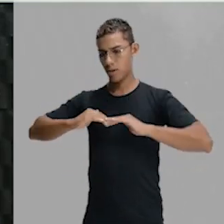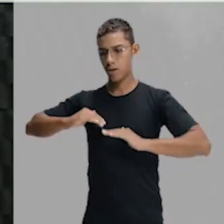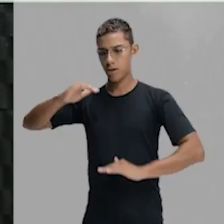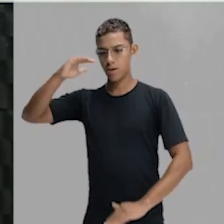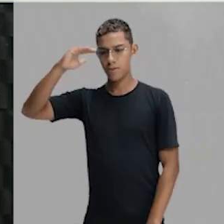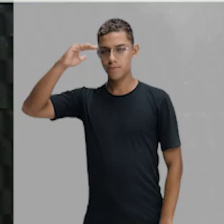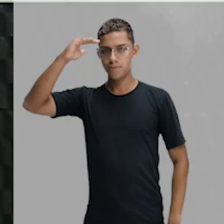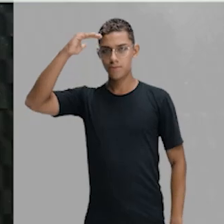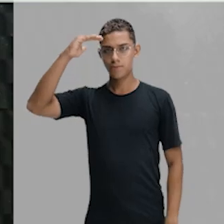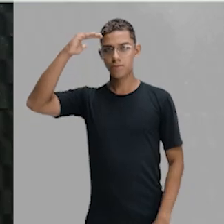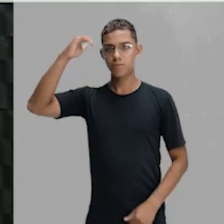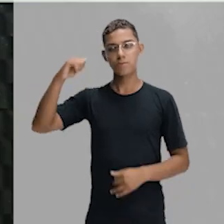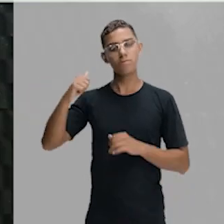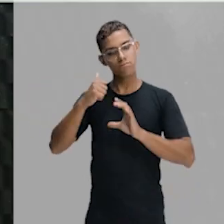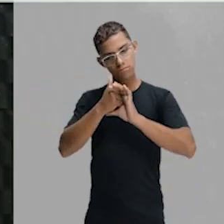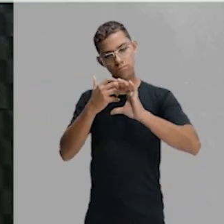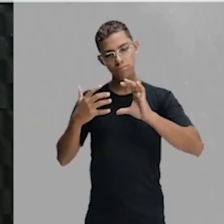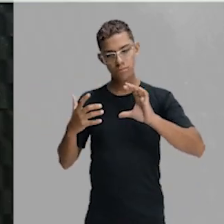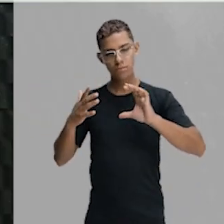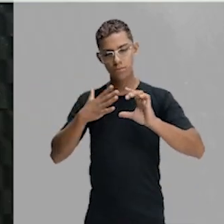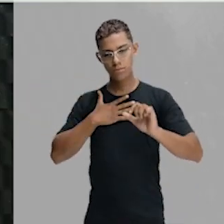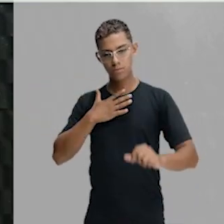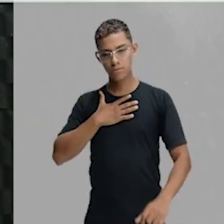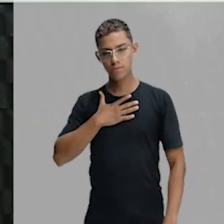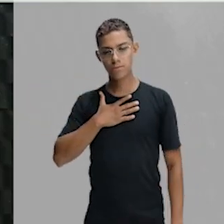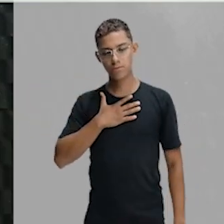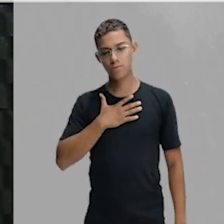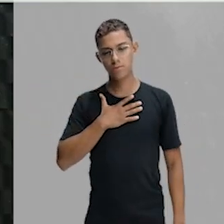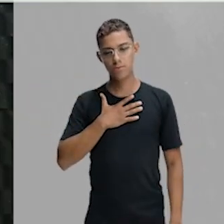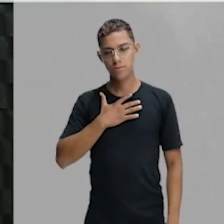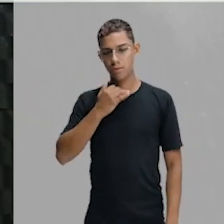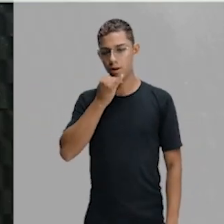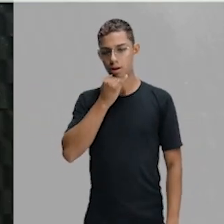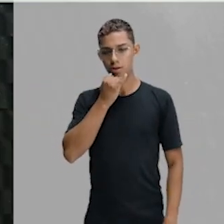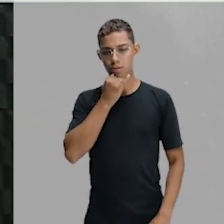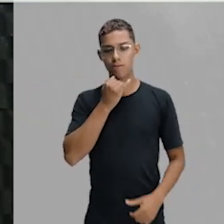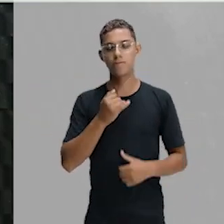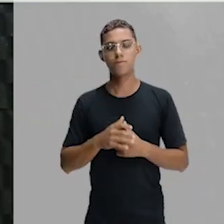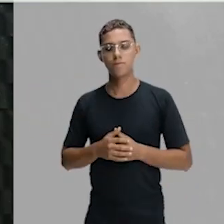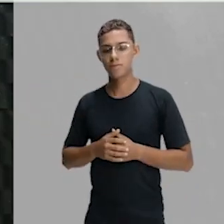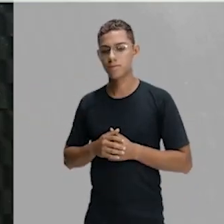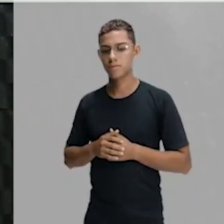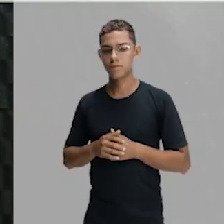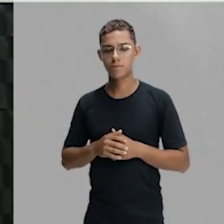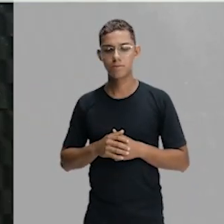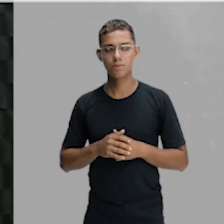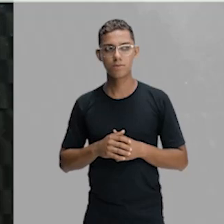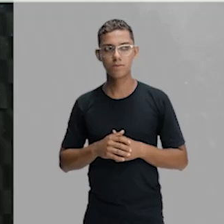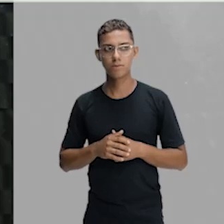minha estatura é uma característica que eu tenho. Eu tenho a